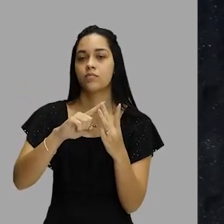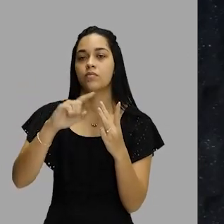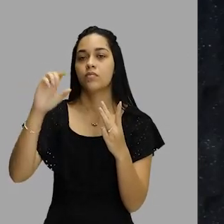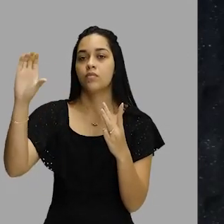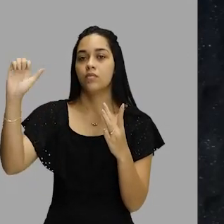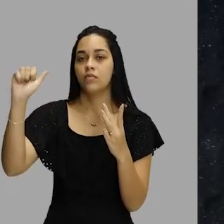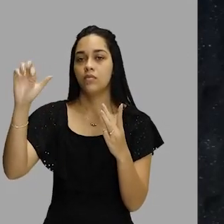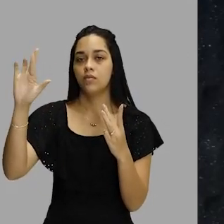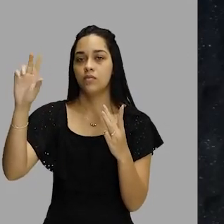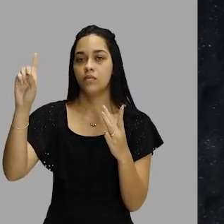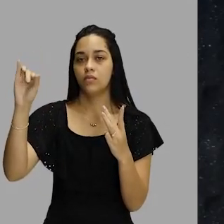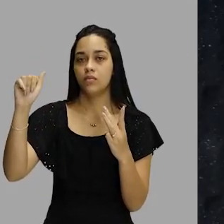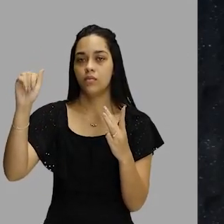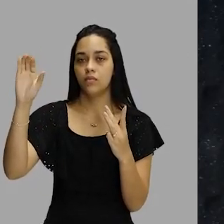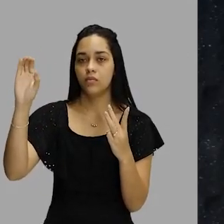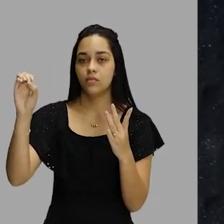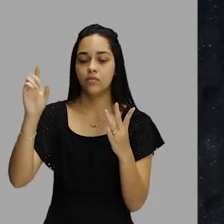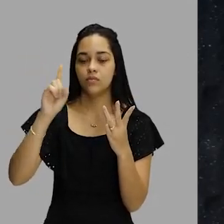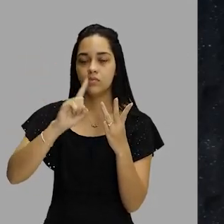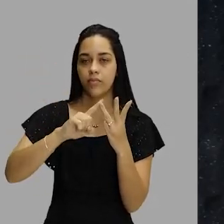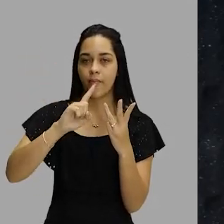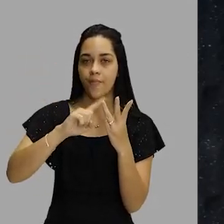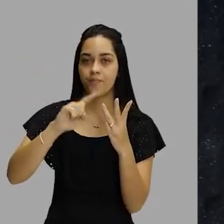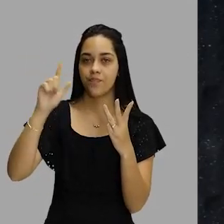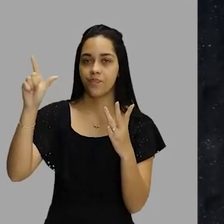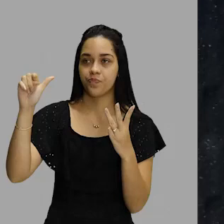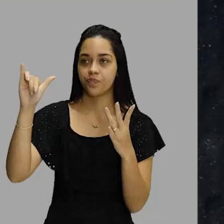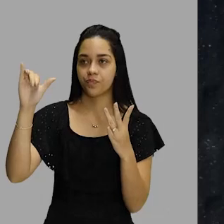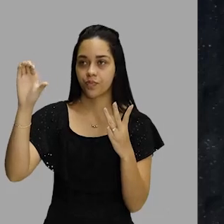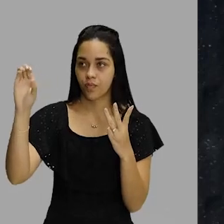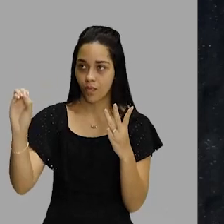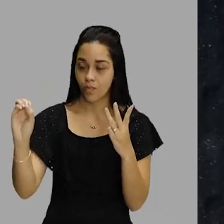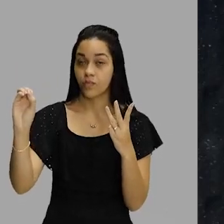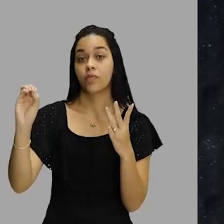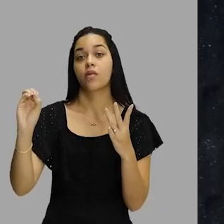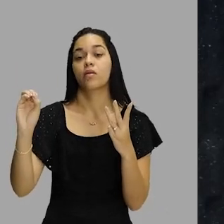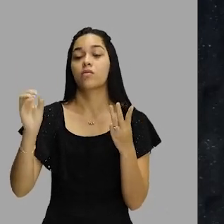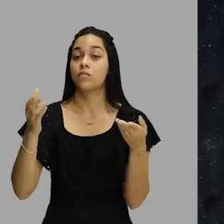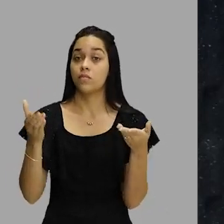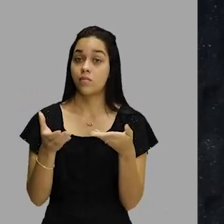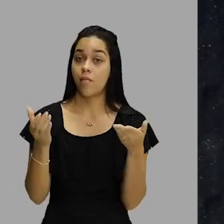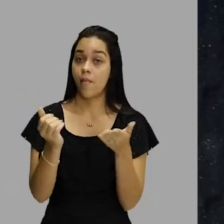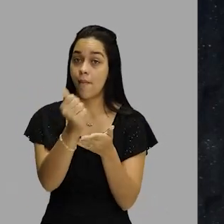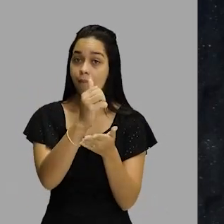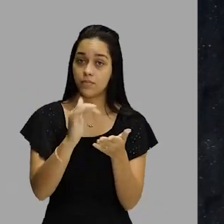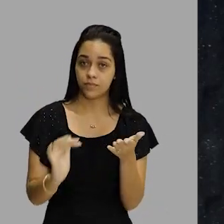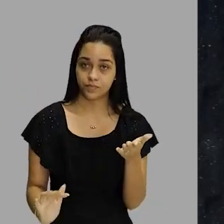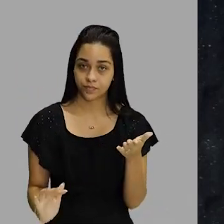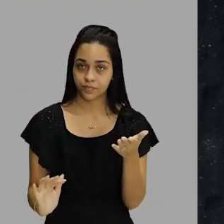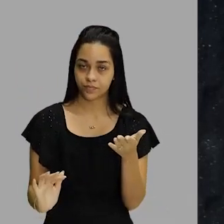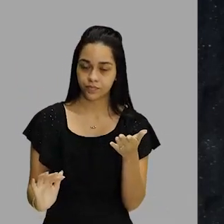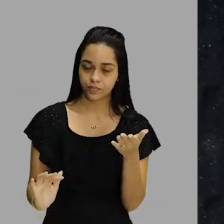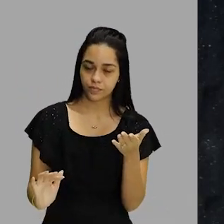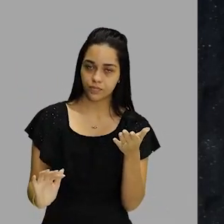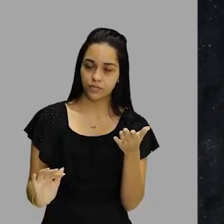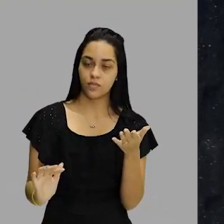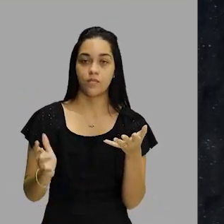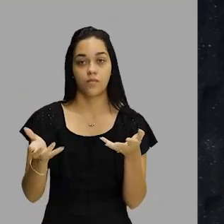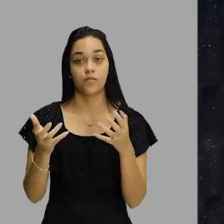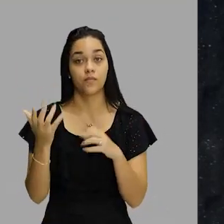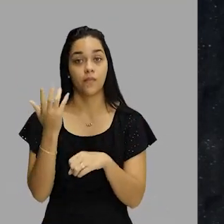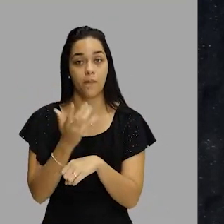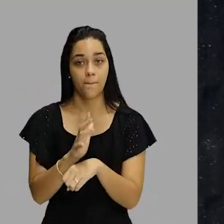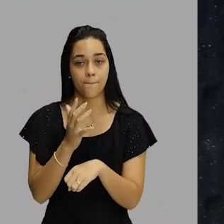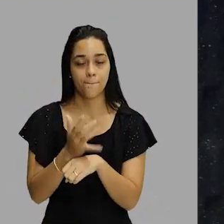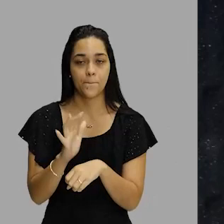estriado cardíaco e o tecido muscular liso, né? E agora nós vamos aqui tentar colocar em